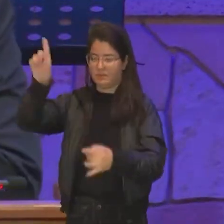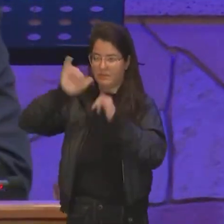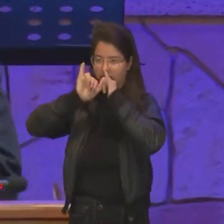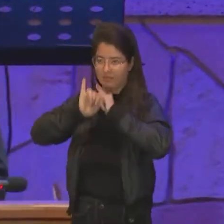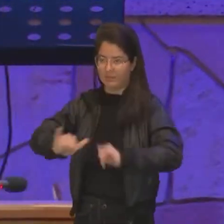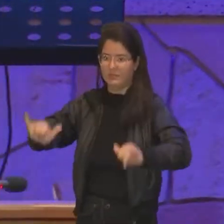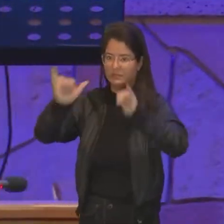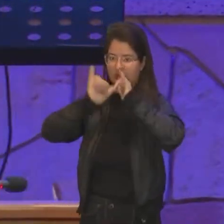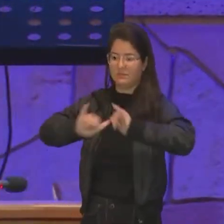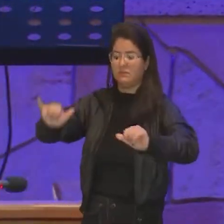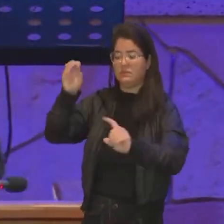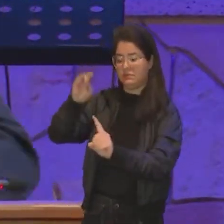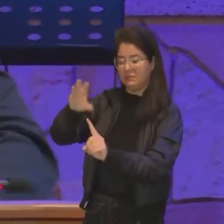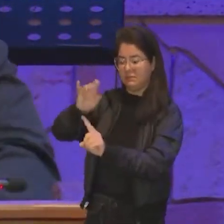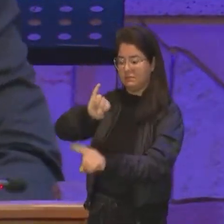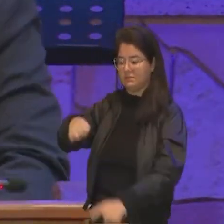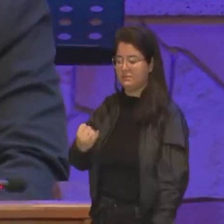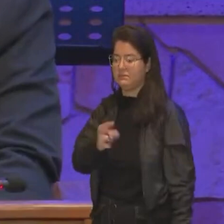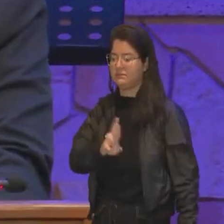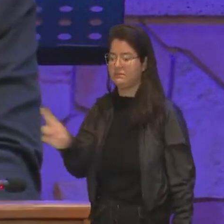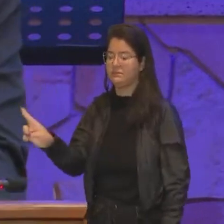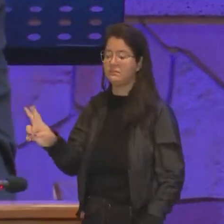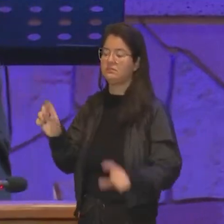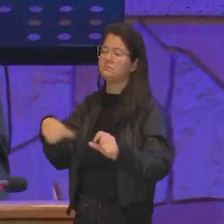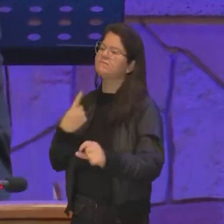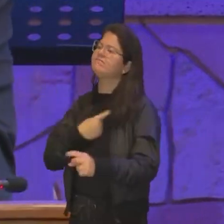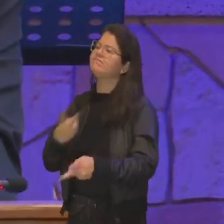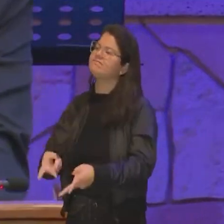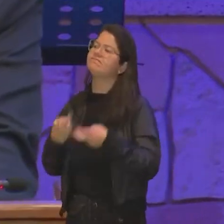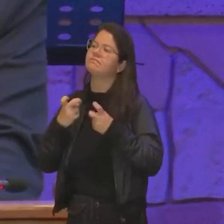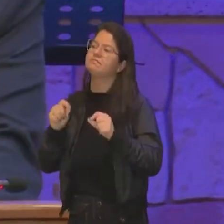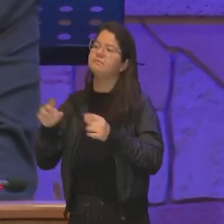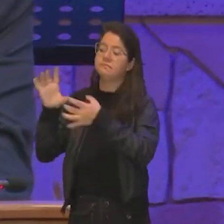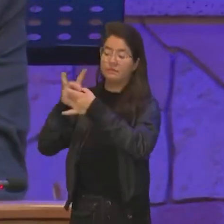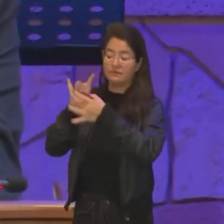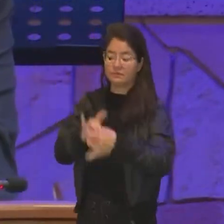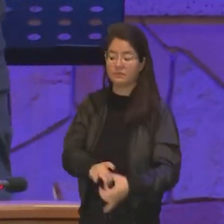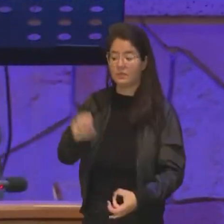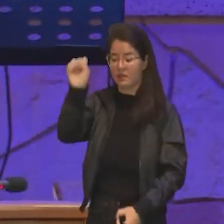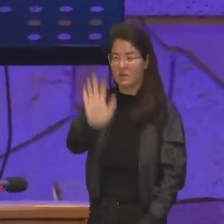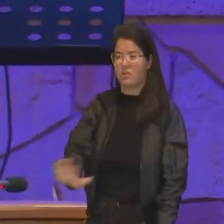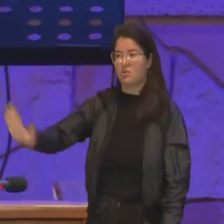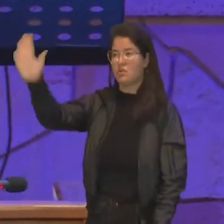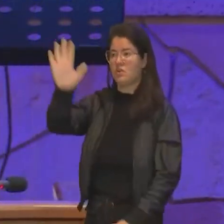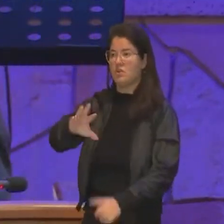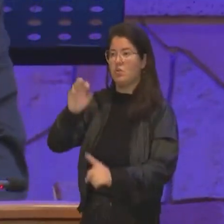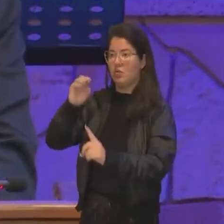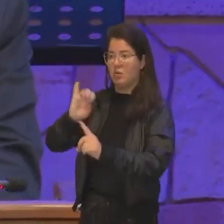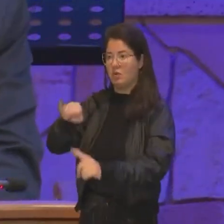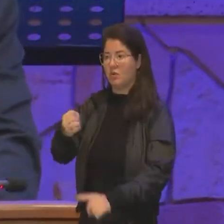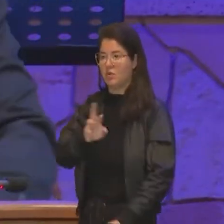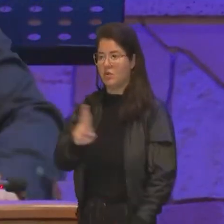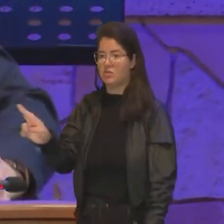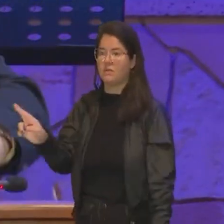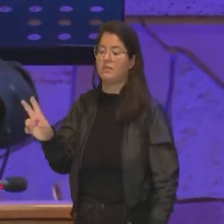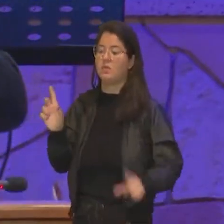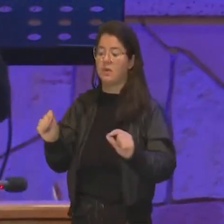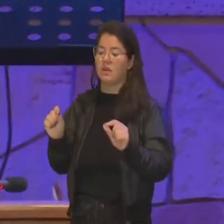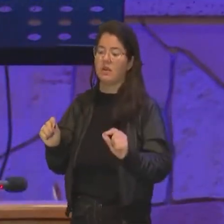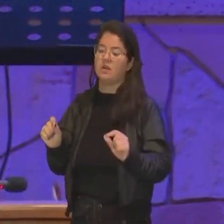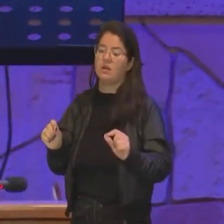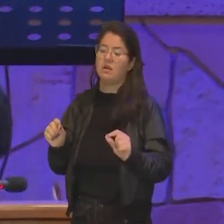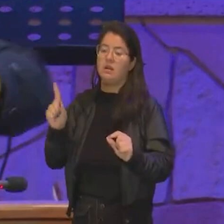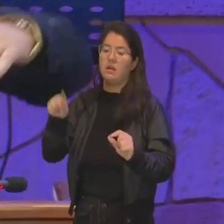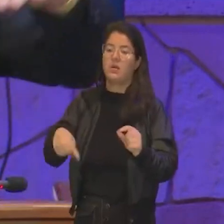através do profeta Jeremias, e o que nós percebemos aqui no contexto geral do profeta Jeremias com Judá, era